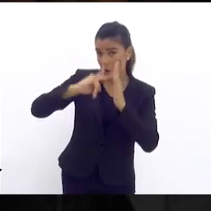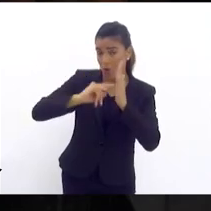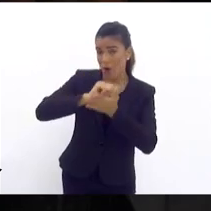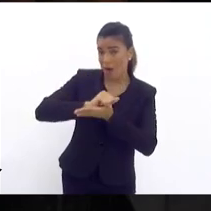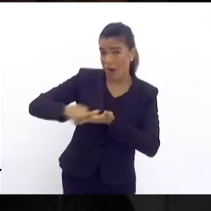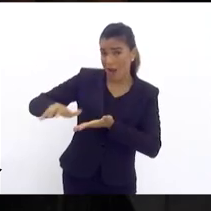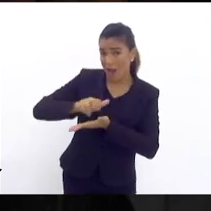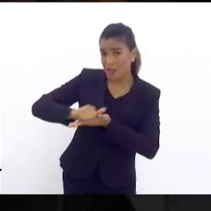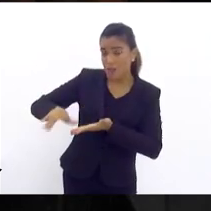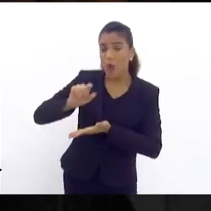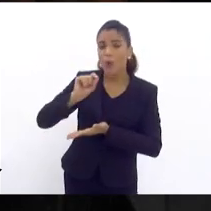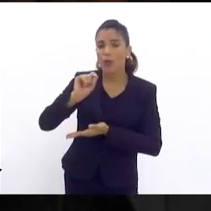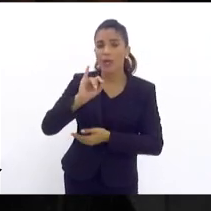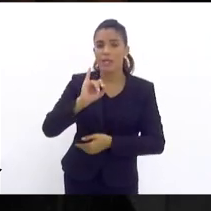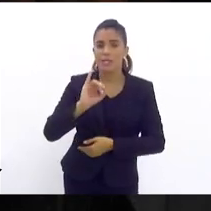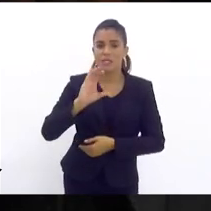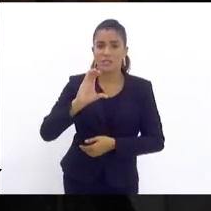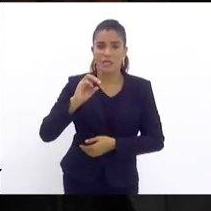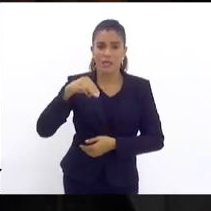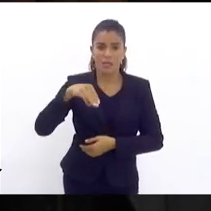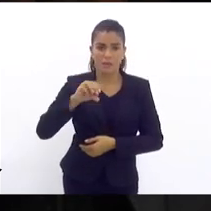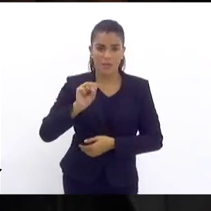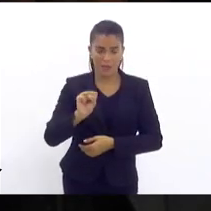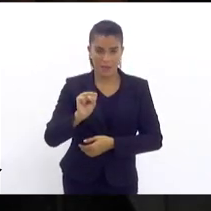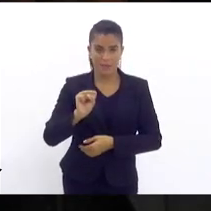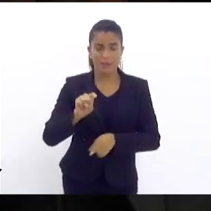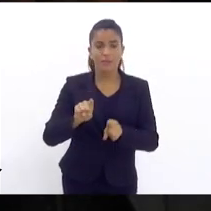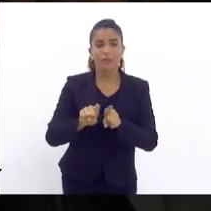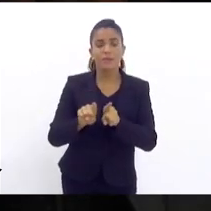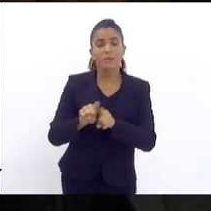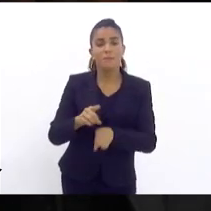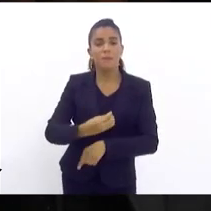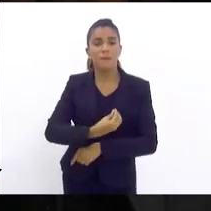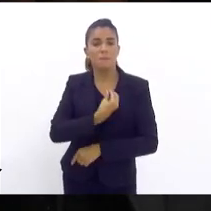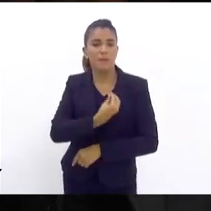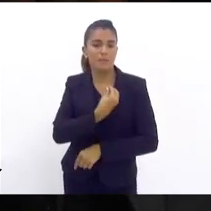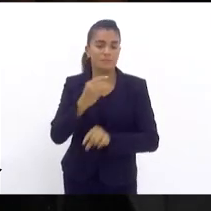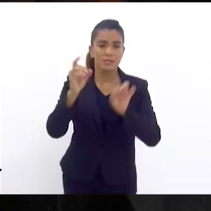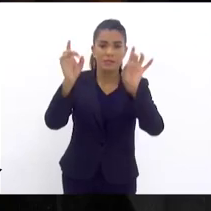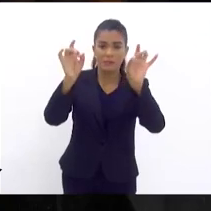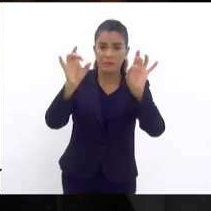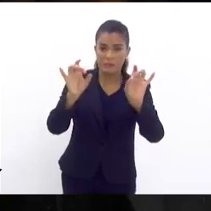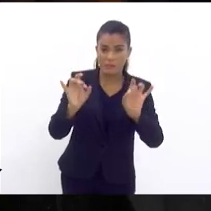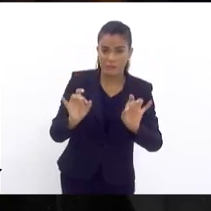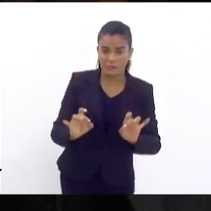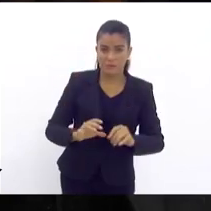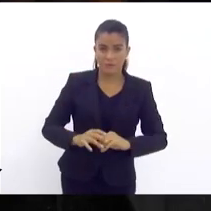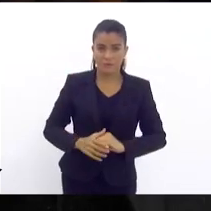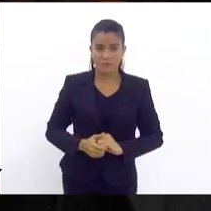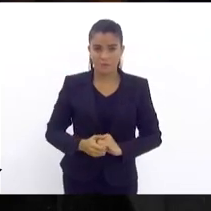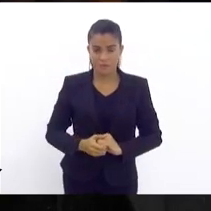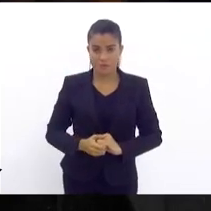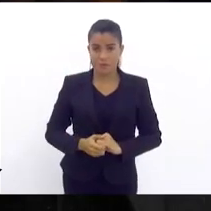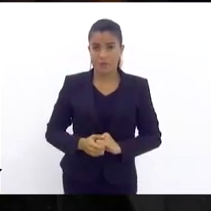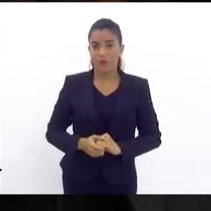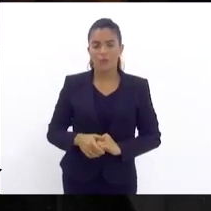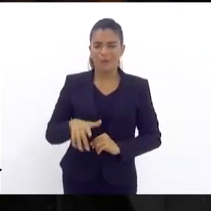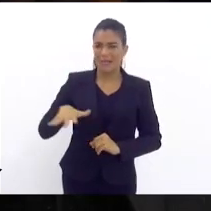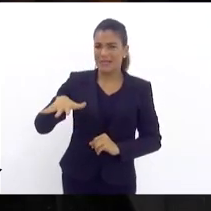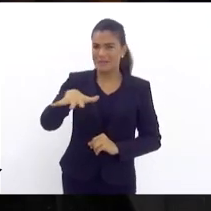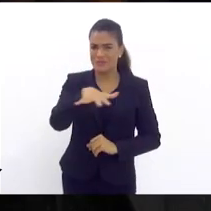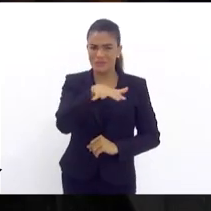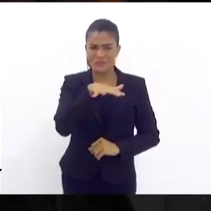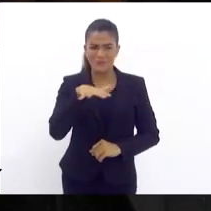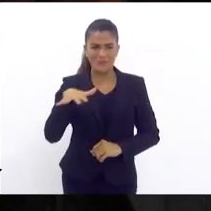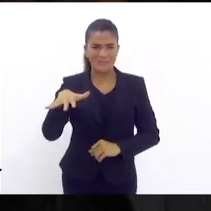são ICMS e o Royal participações especiais e o quadro Não